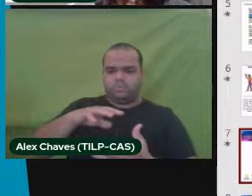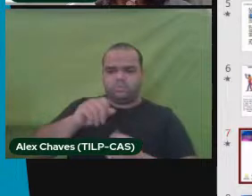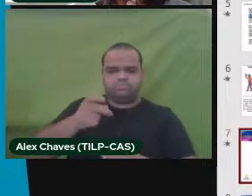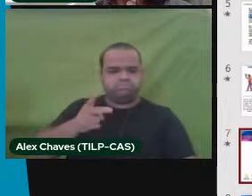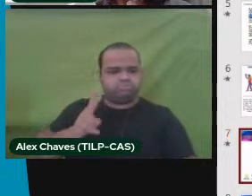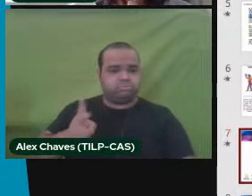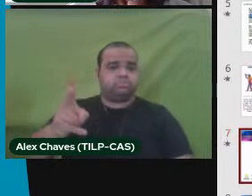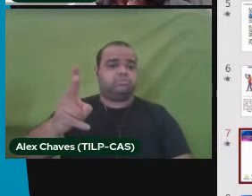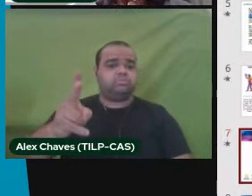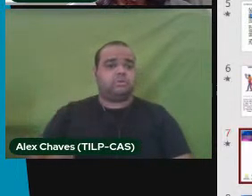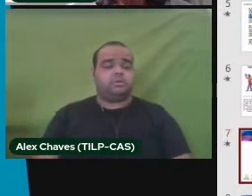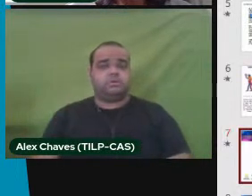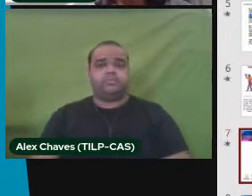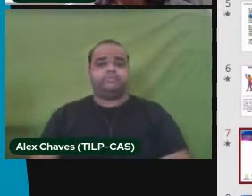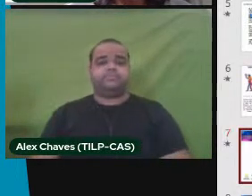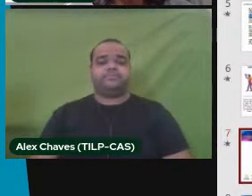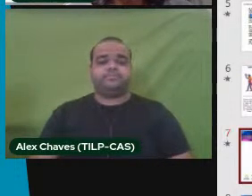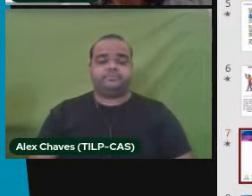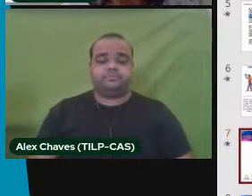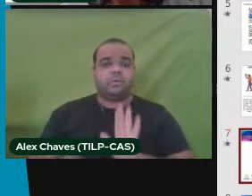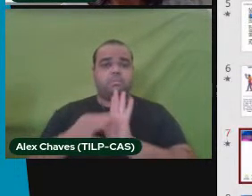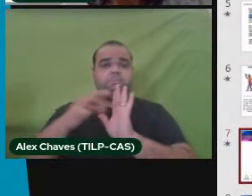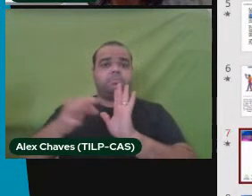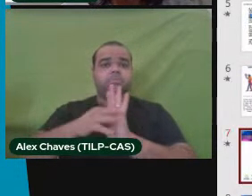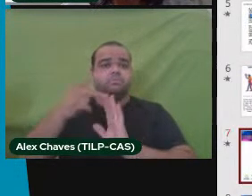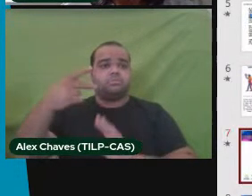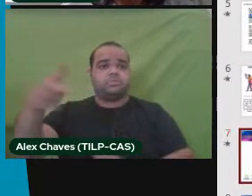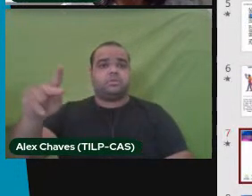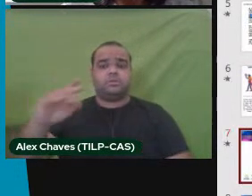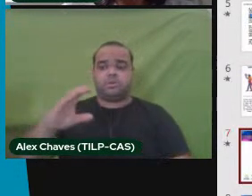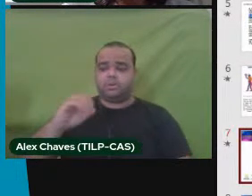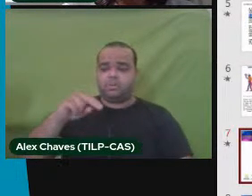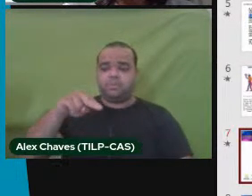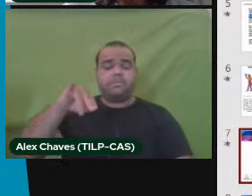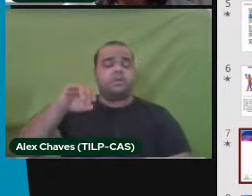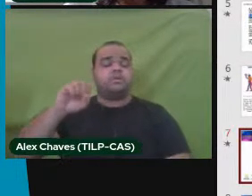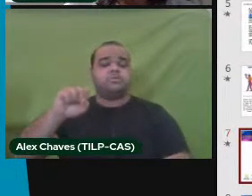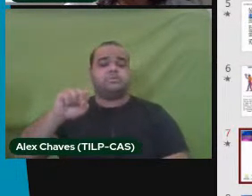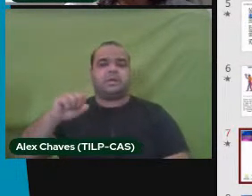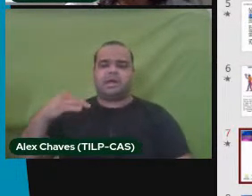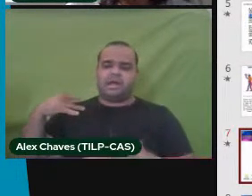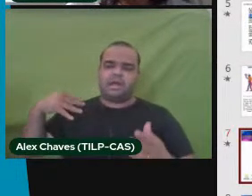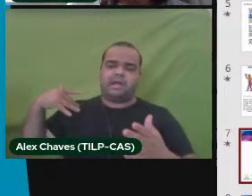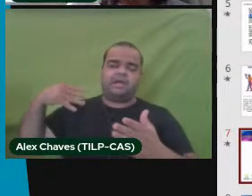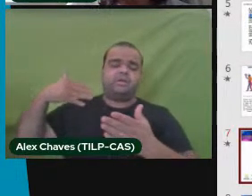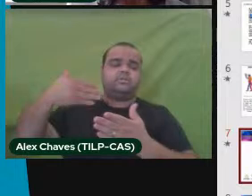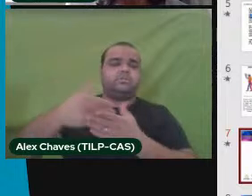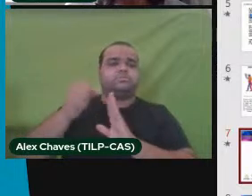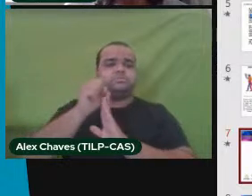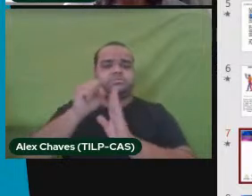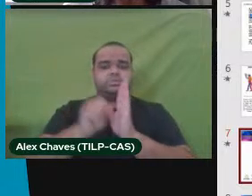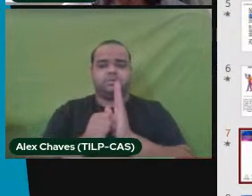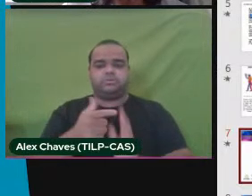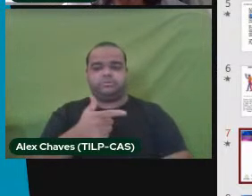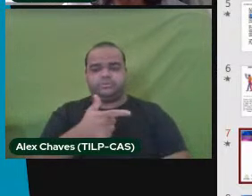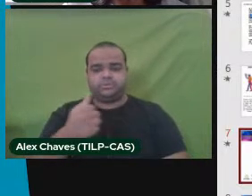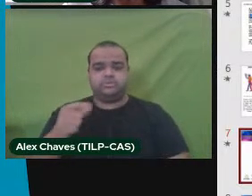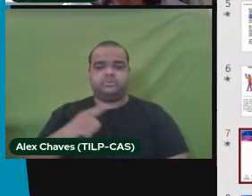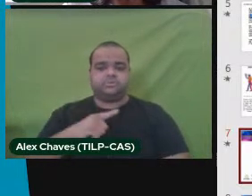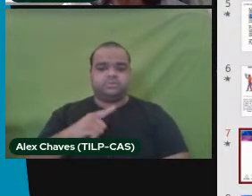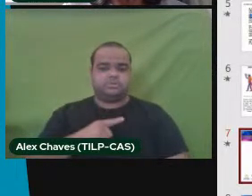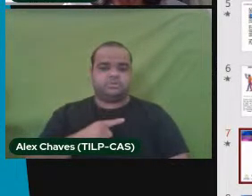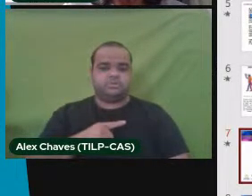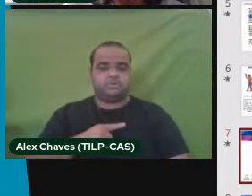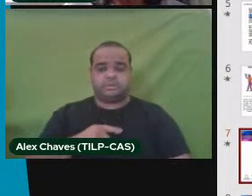significativa, as palavras de Comenius, e que perduram até hoje no século XXI. Vejam bem a distância,